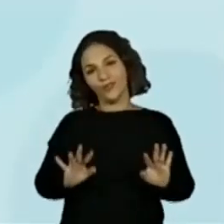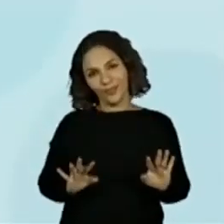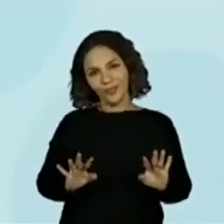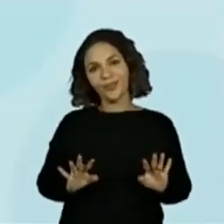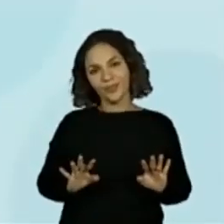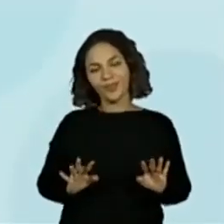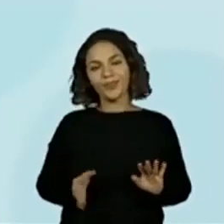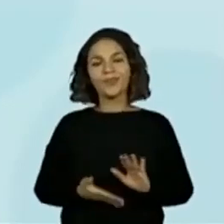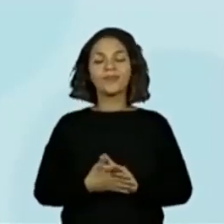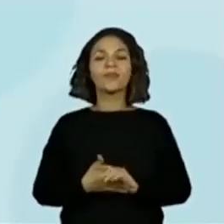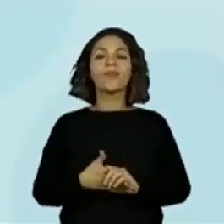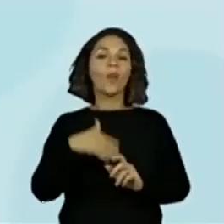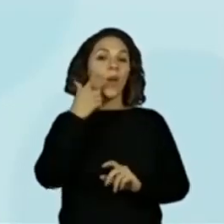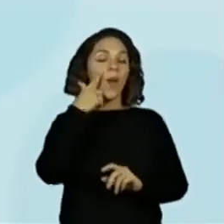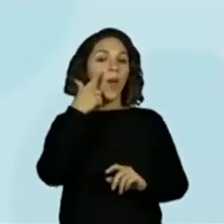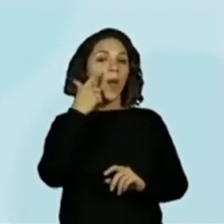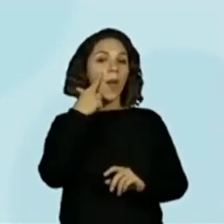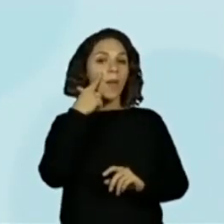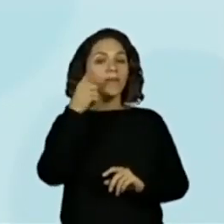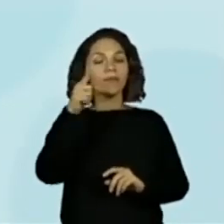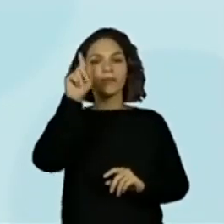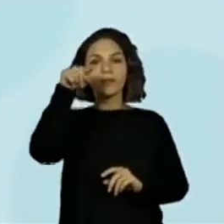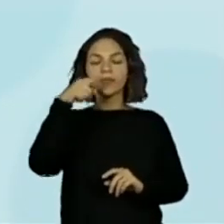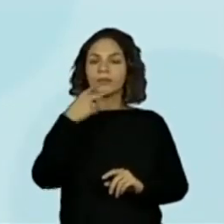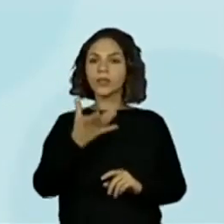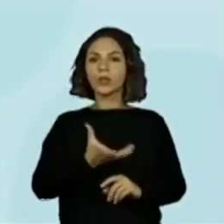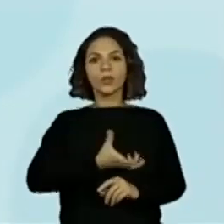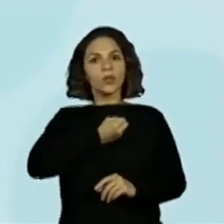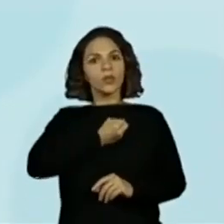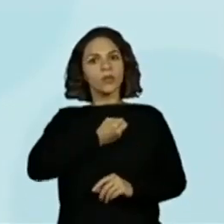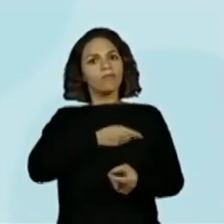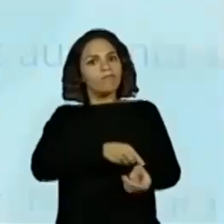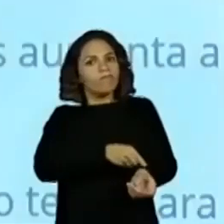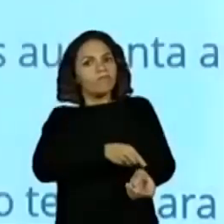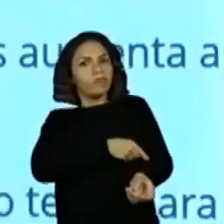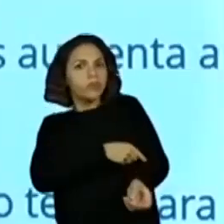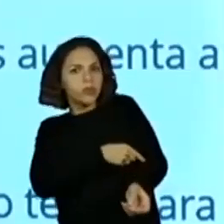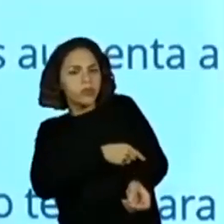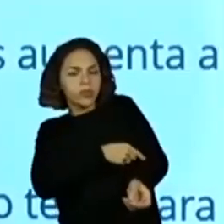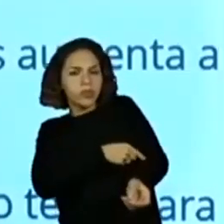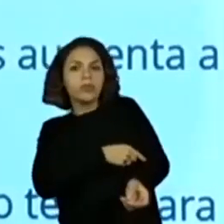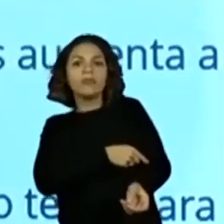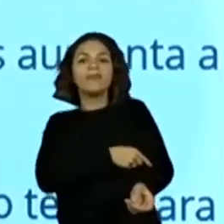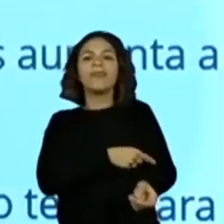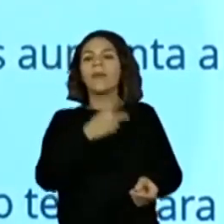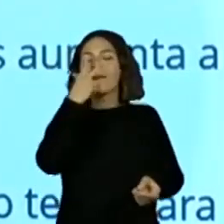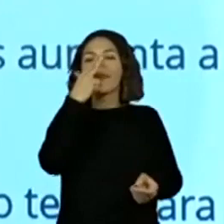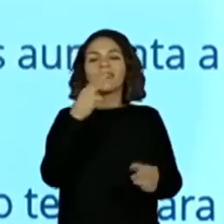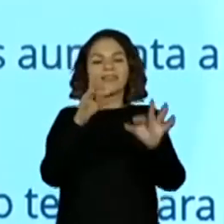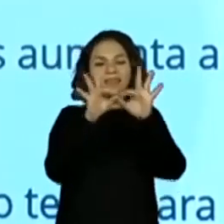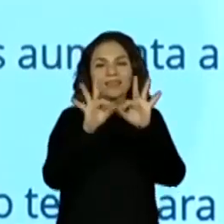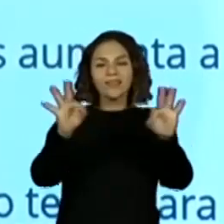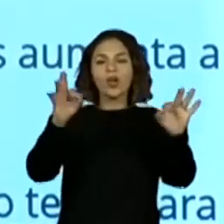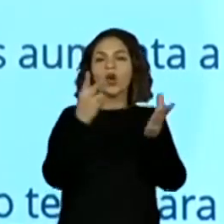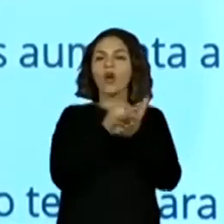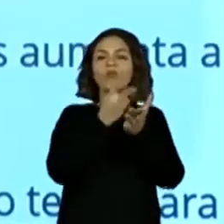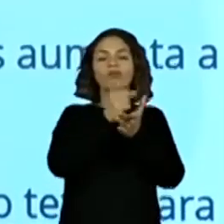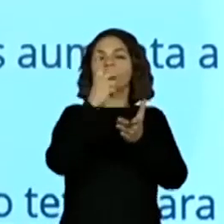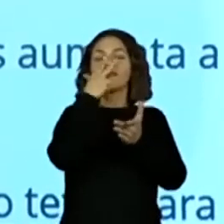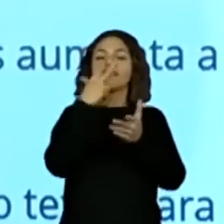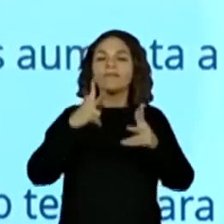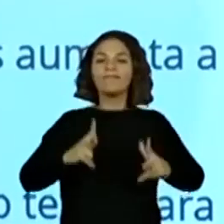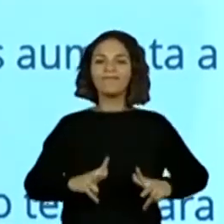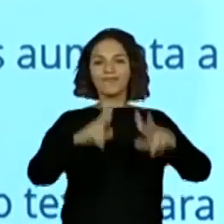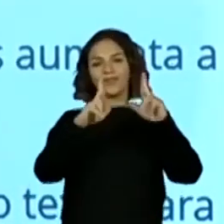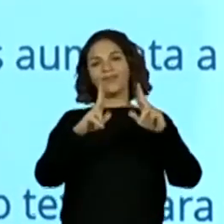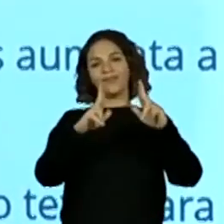exclamação, olha aqui, ela expressa espanto, surpresa e indignação. Então, ela não dá sequência da sua fala, tá bom? Você